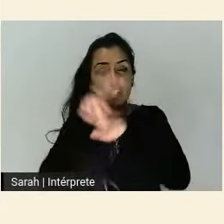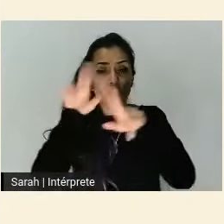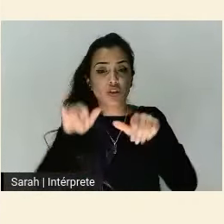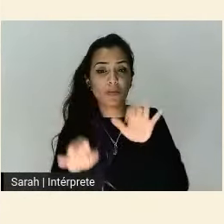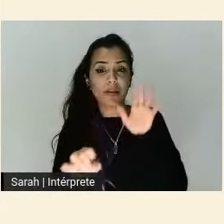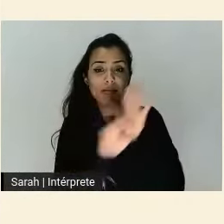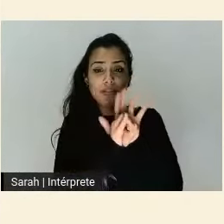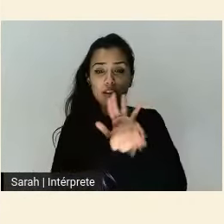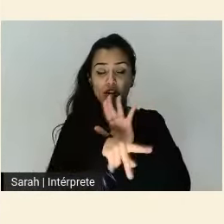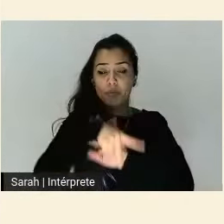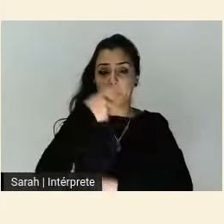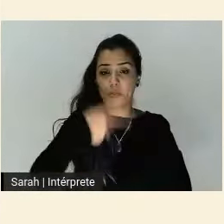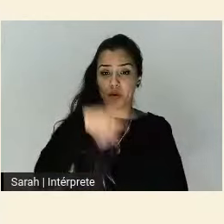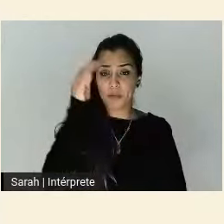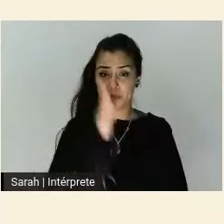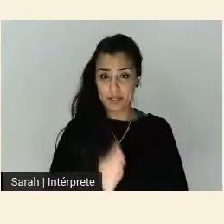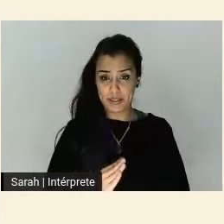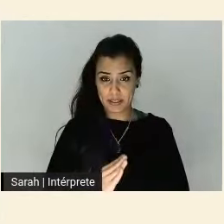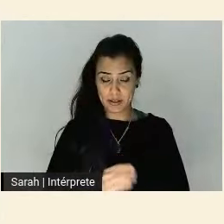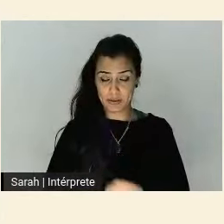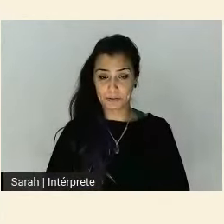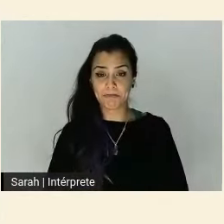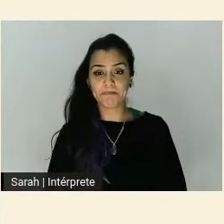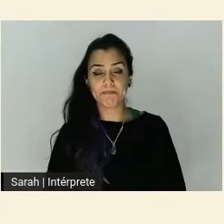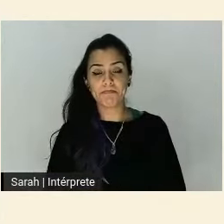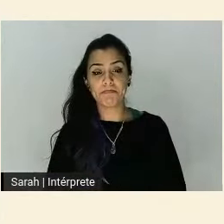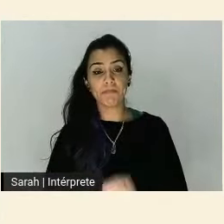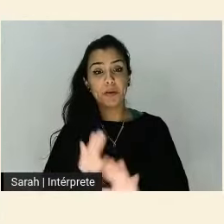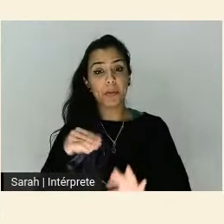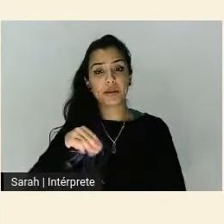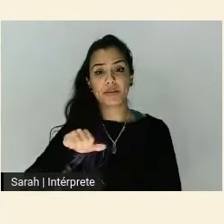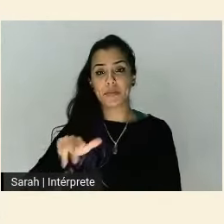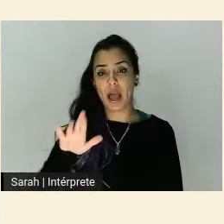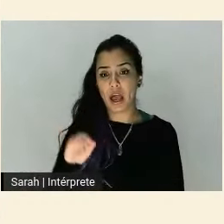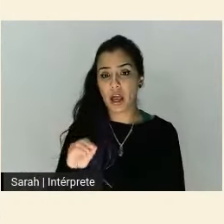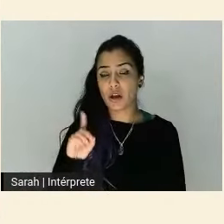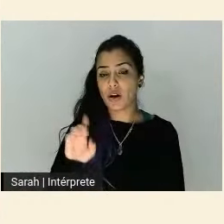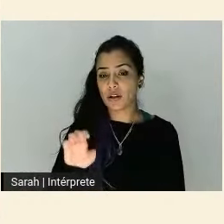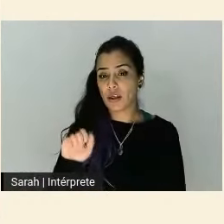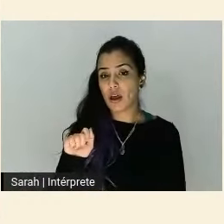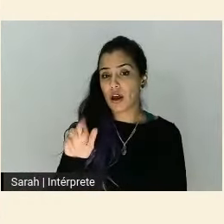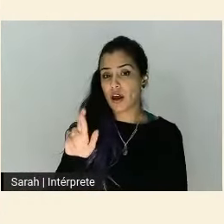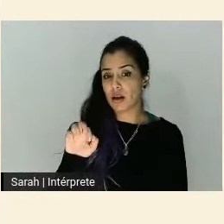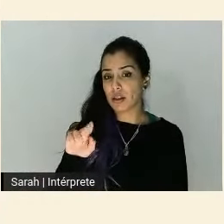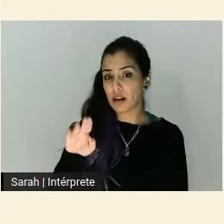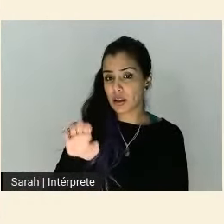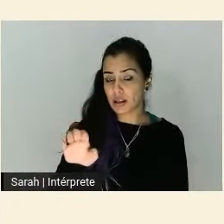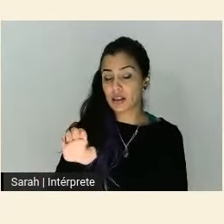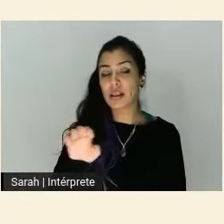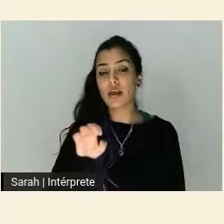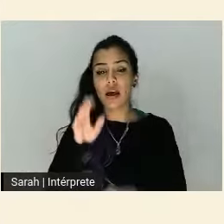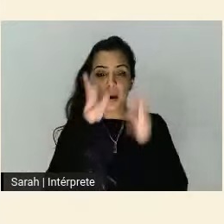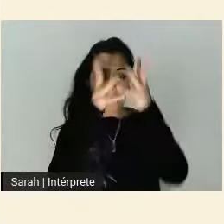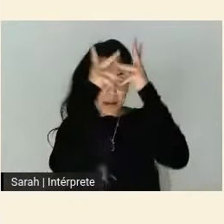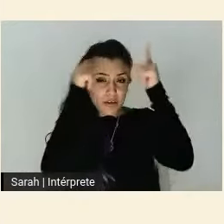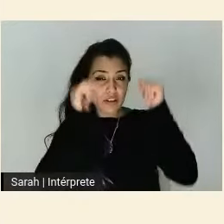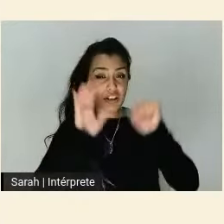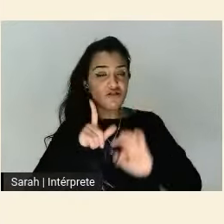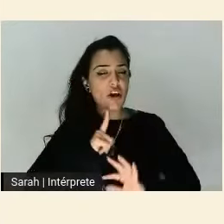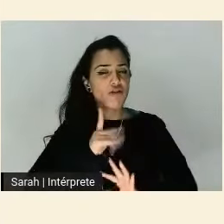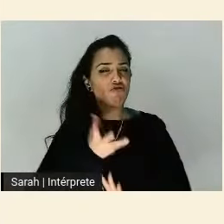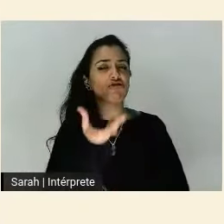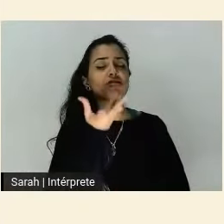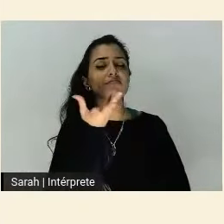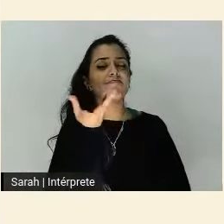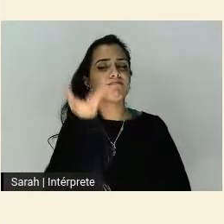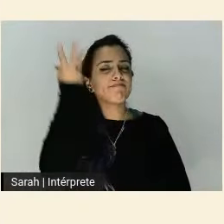nacional. Antes, porém, de Mário de Andrade, a Amazônia já fazia parte da ambição modernista. Vindo do